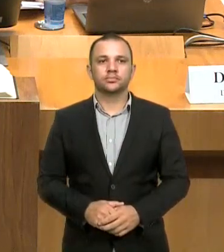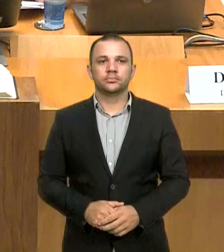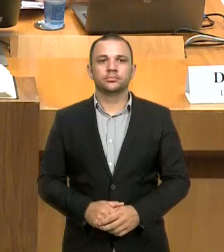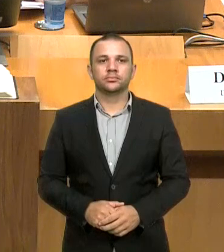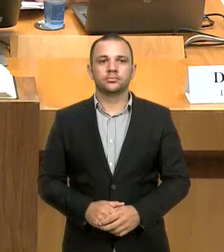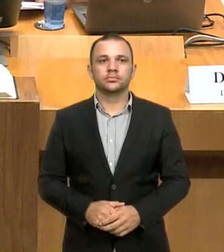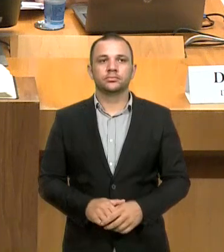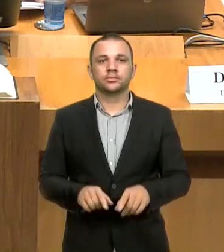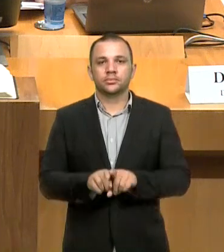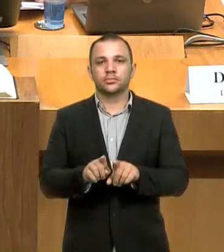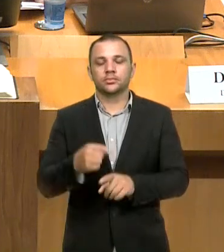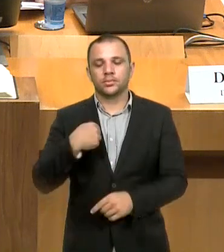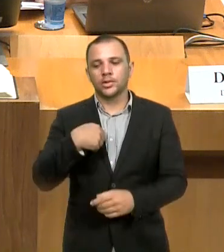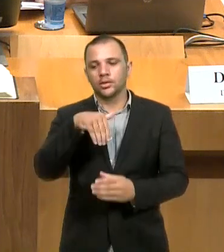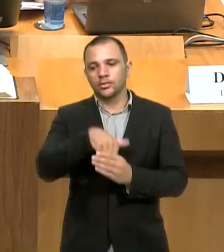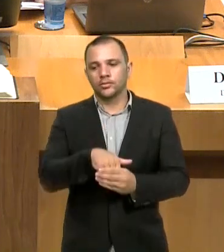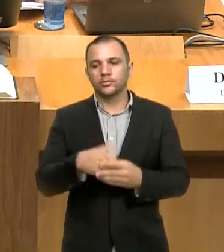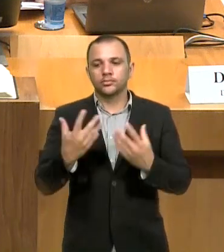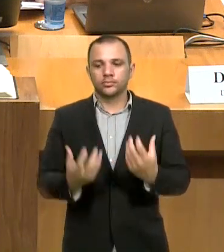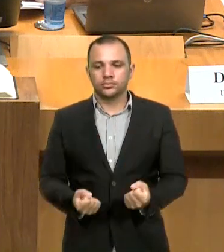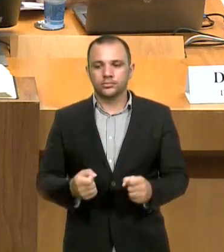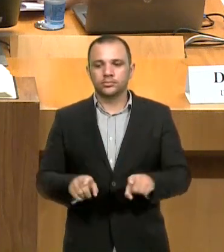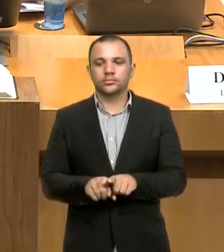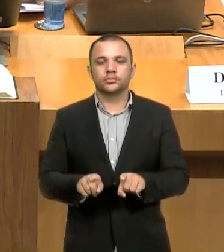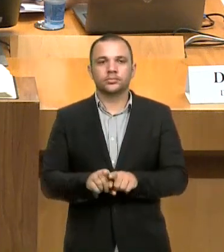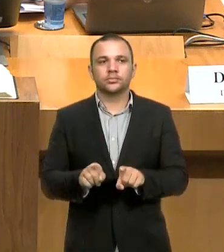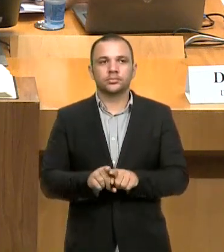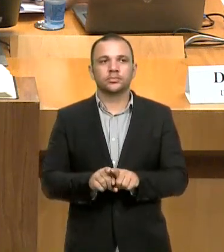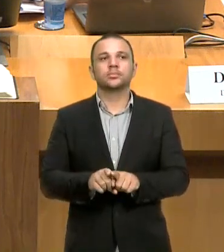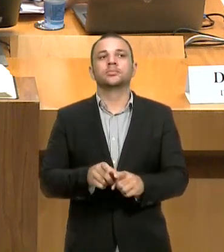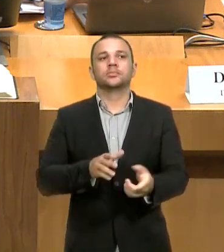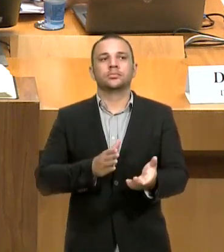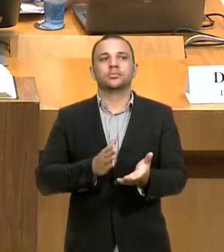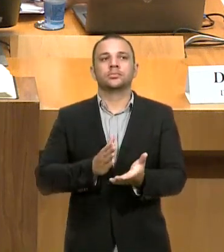Também voto pelo deferimento. Requerimento